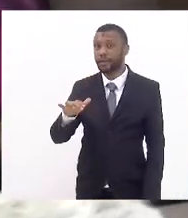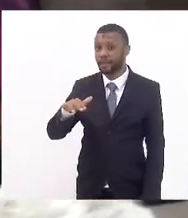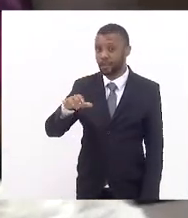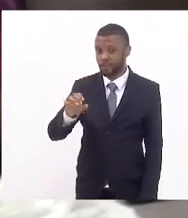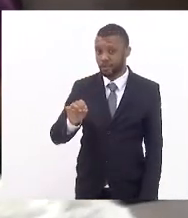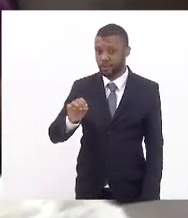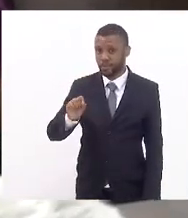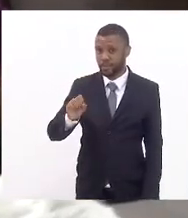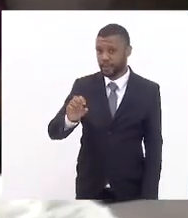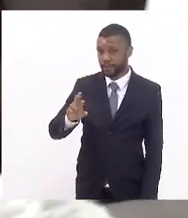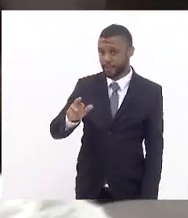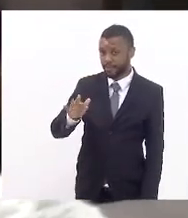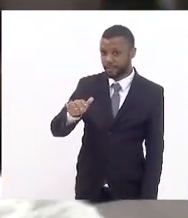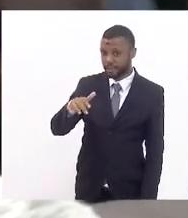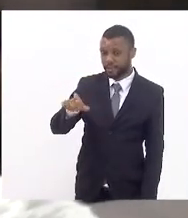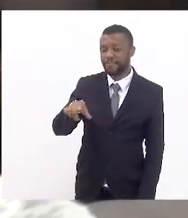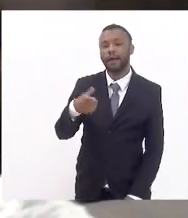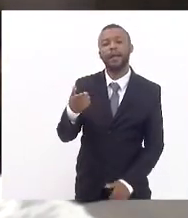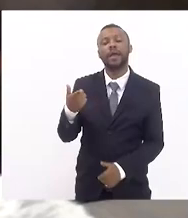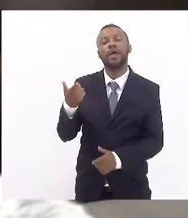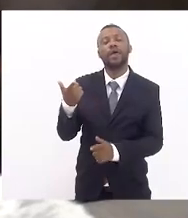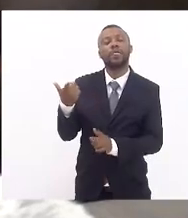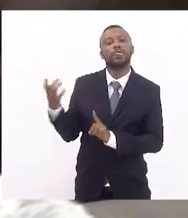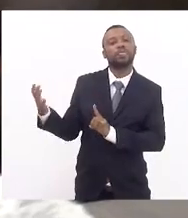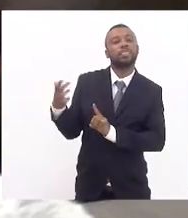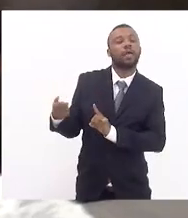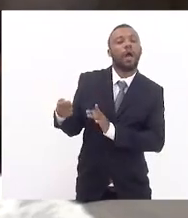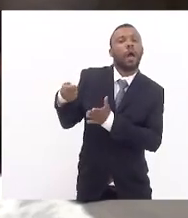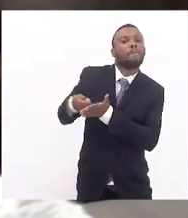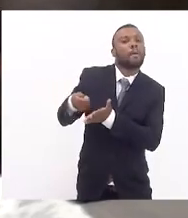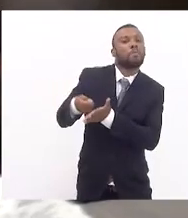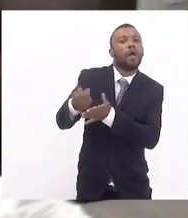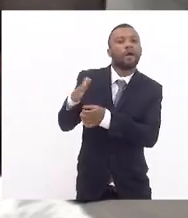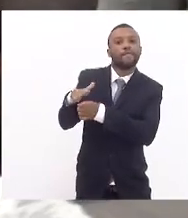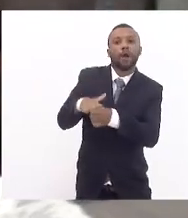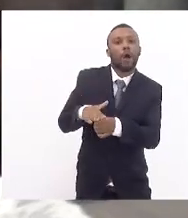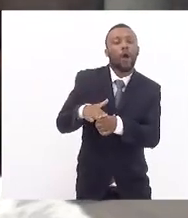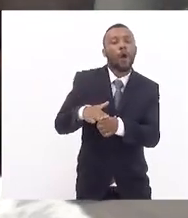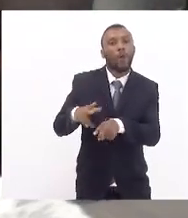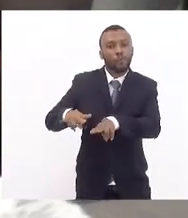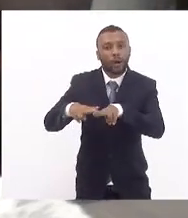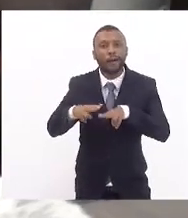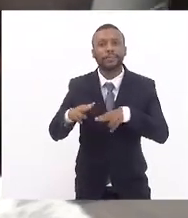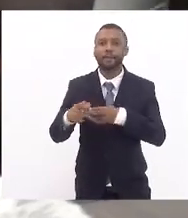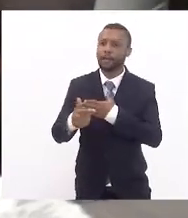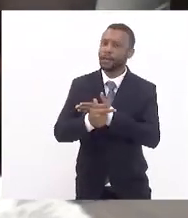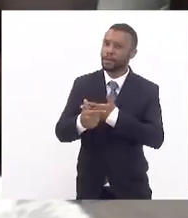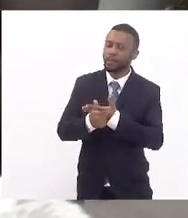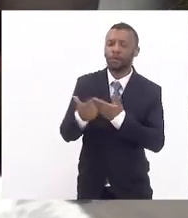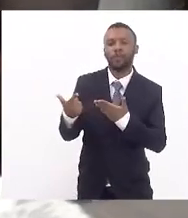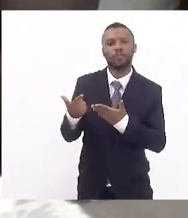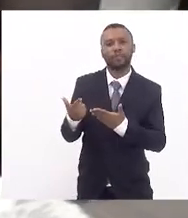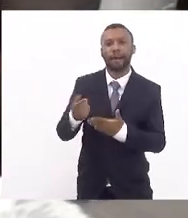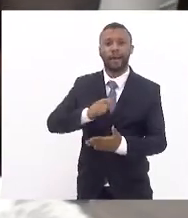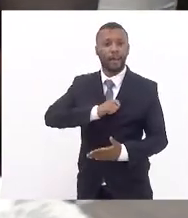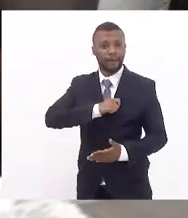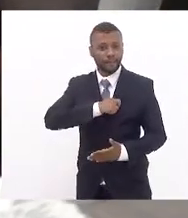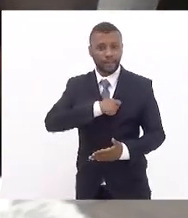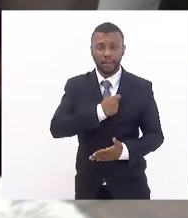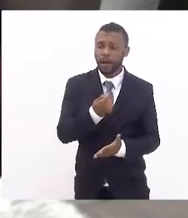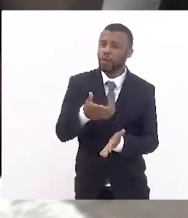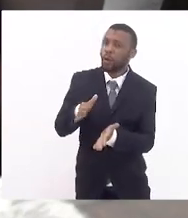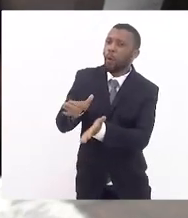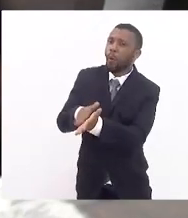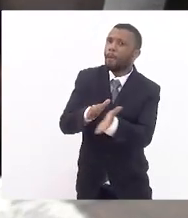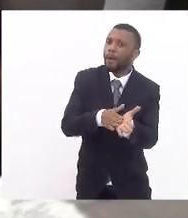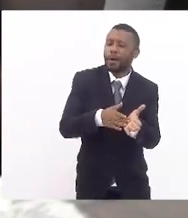diversas represálias no município por exercer a sua real função, fiscalizando, cobrando e denunciando. Mas as coisas lá agora